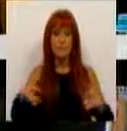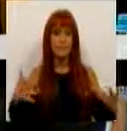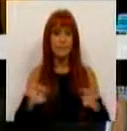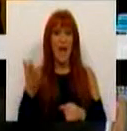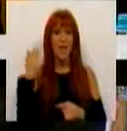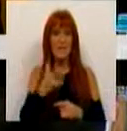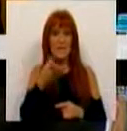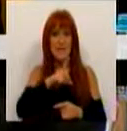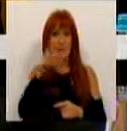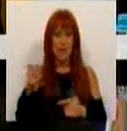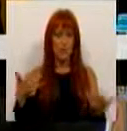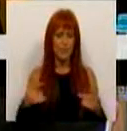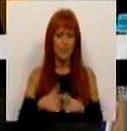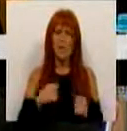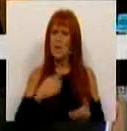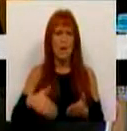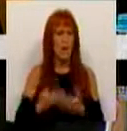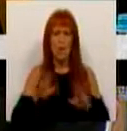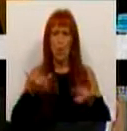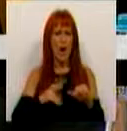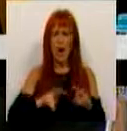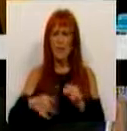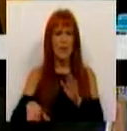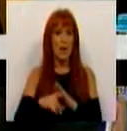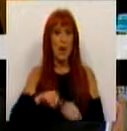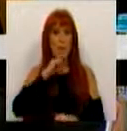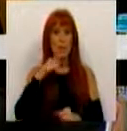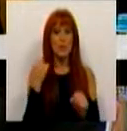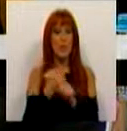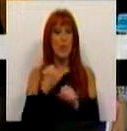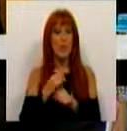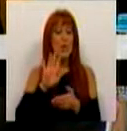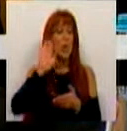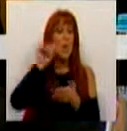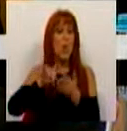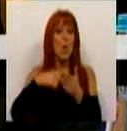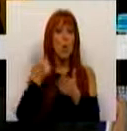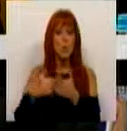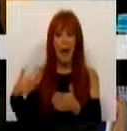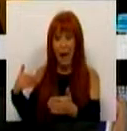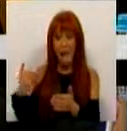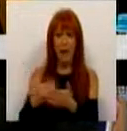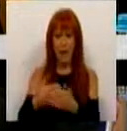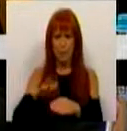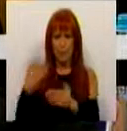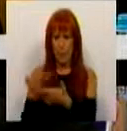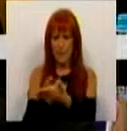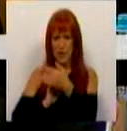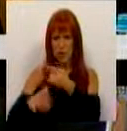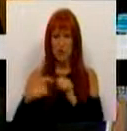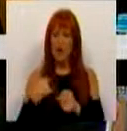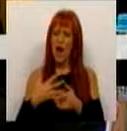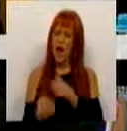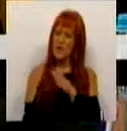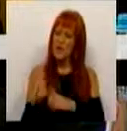tinham saído. Não proporemos qualquer alteração à lei enquanto o trabalho não estiver concluído, mas até lá, e por despacho,